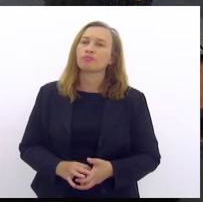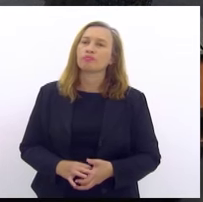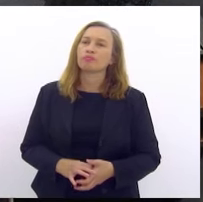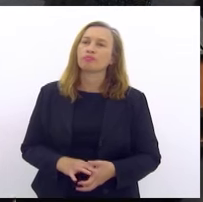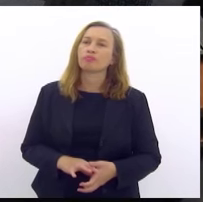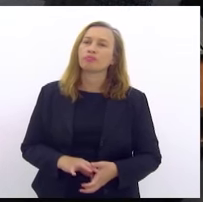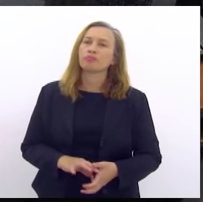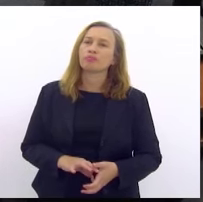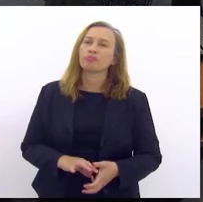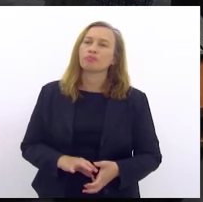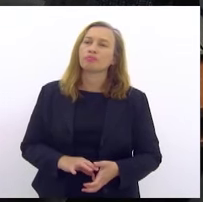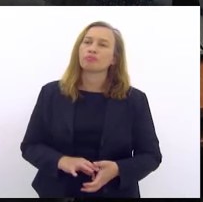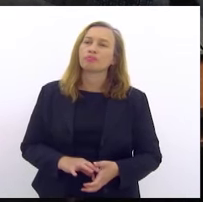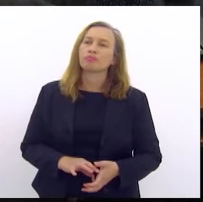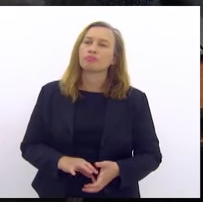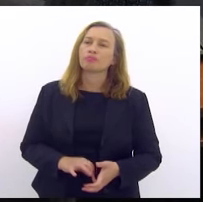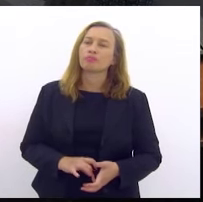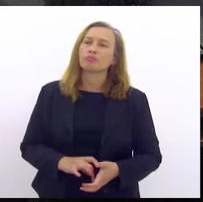Tá.